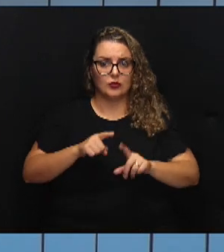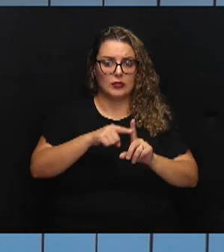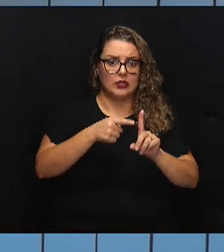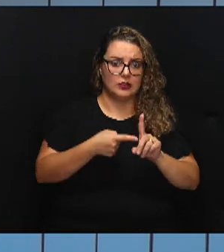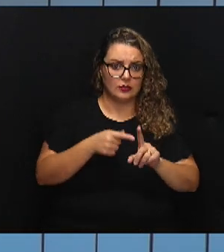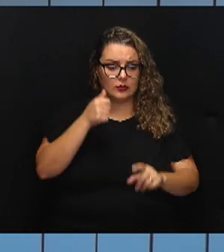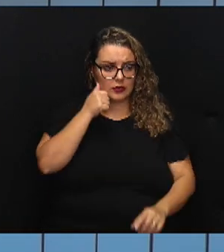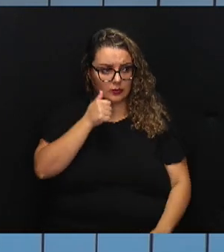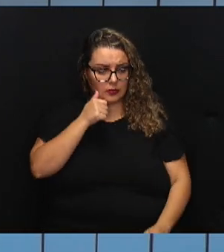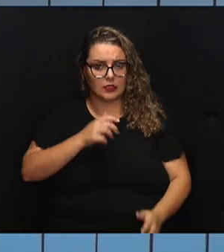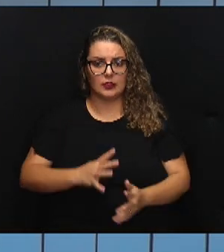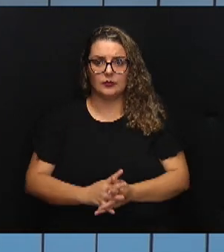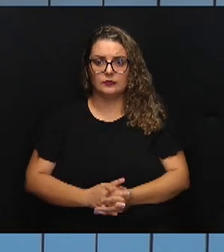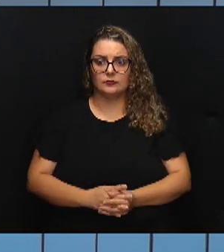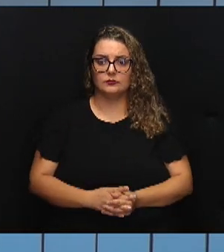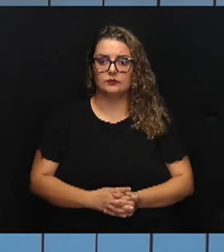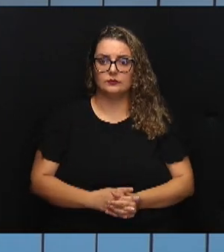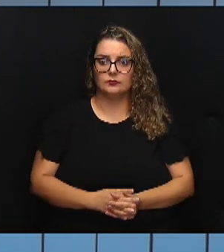para a mulher?